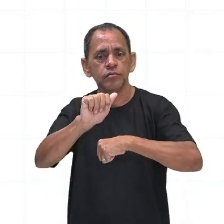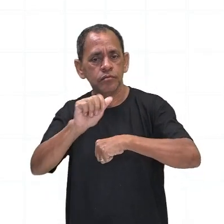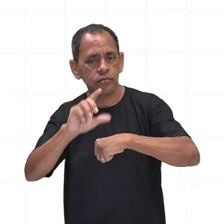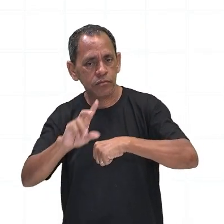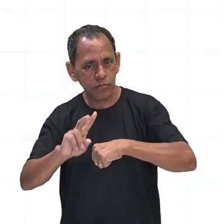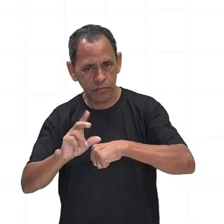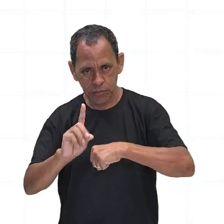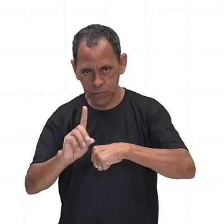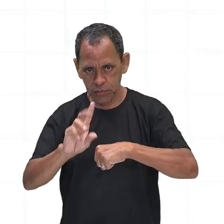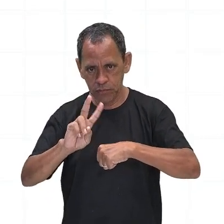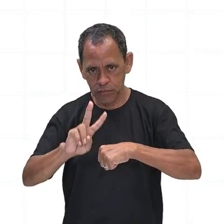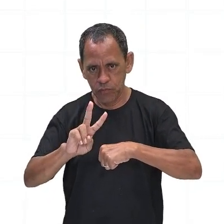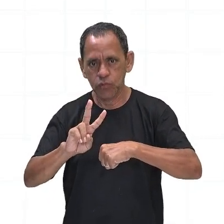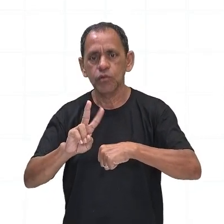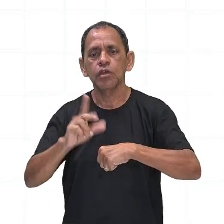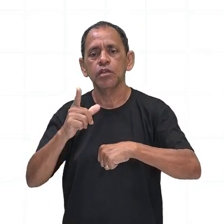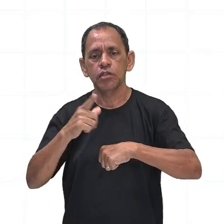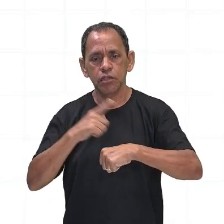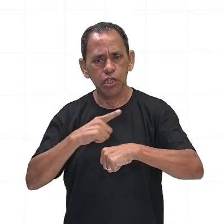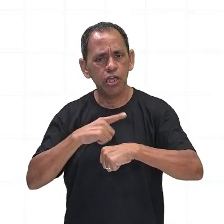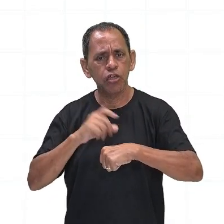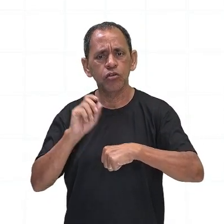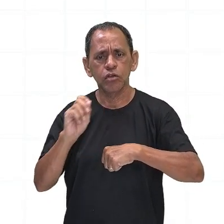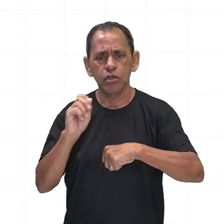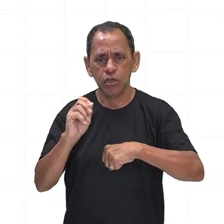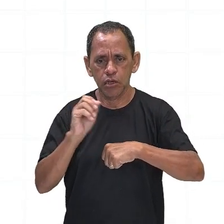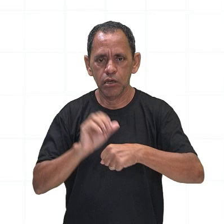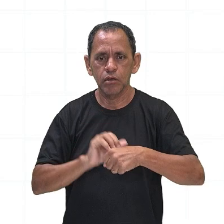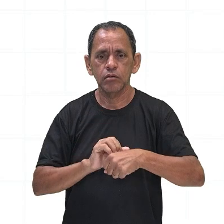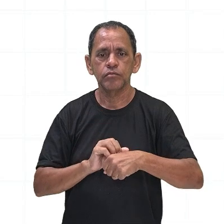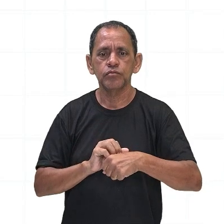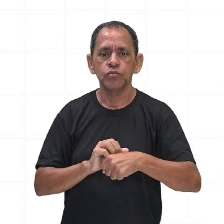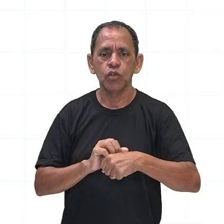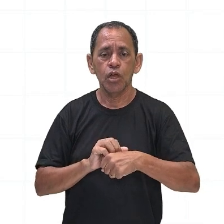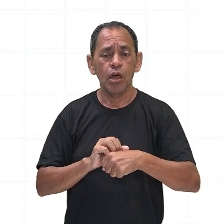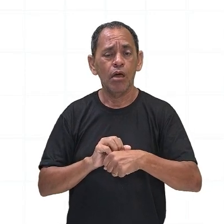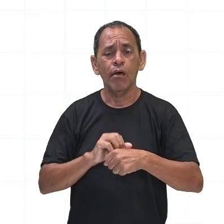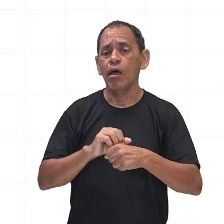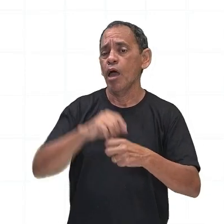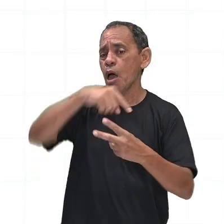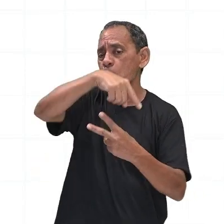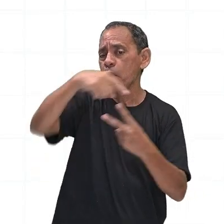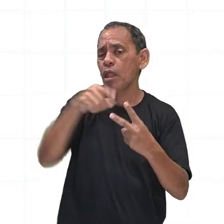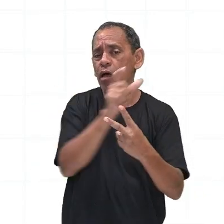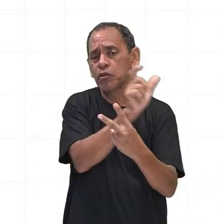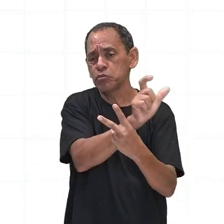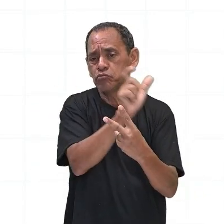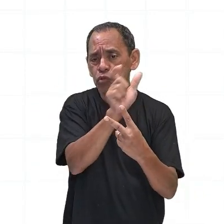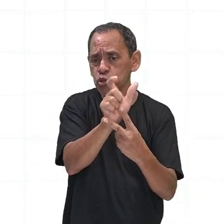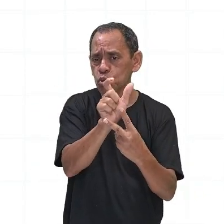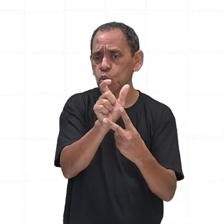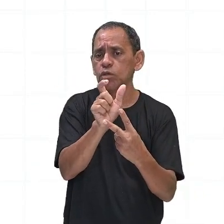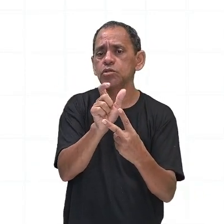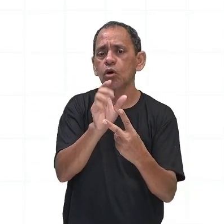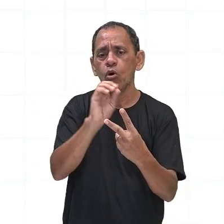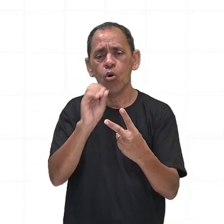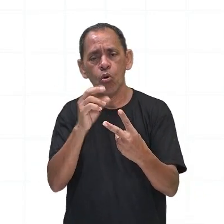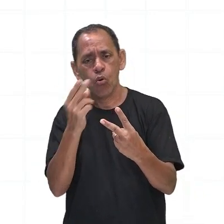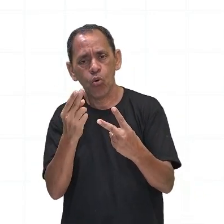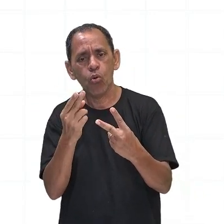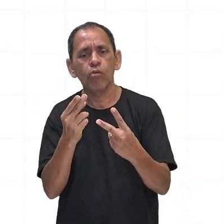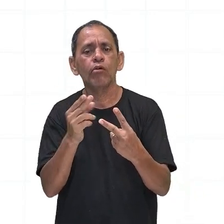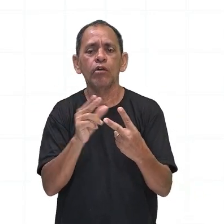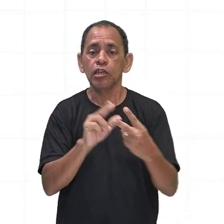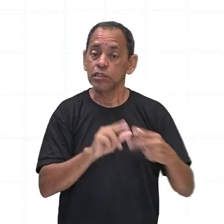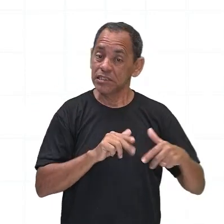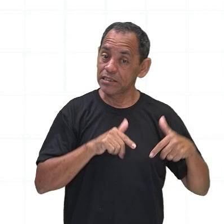locuções adverbiais, gente, são duas ou mais palavras, certo? Que exercem a função de um advérbio,